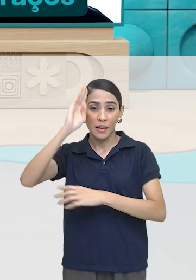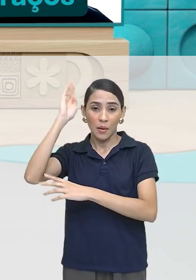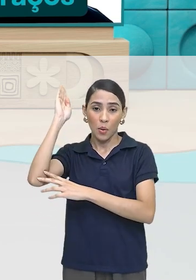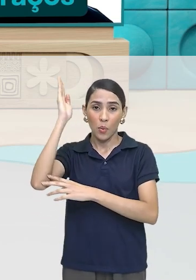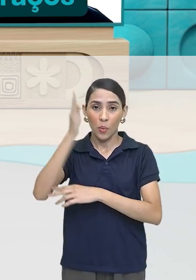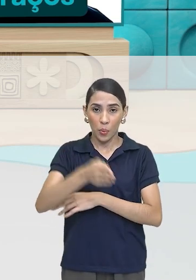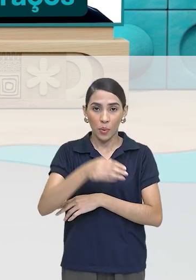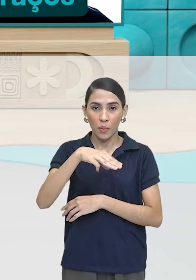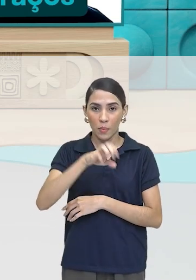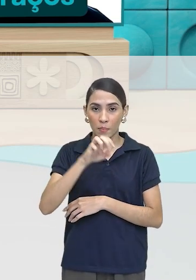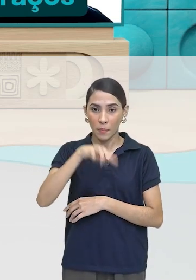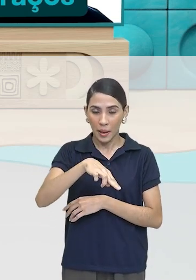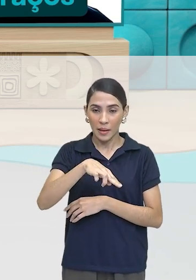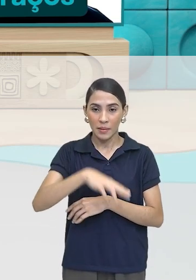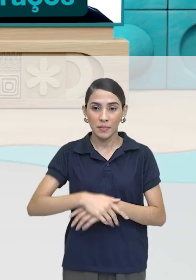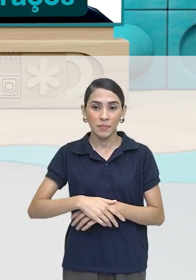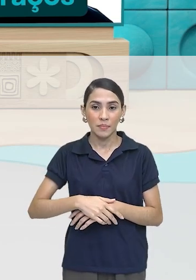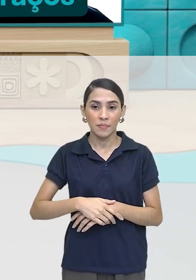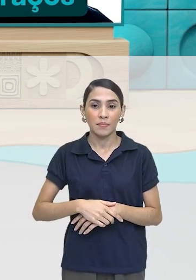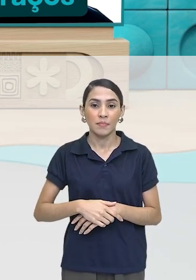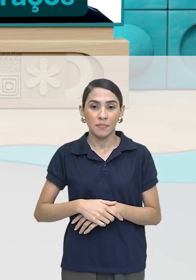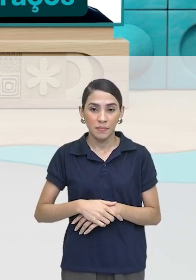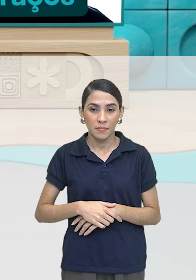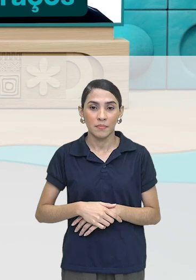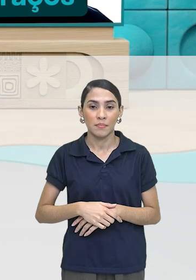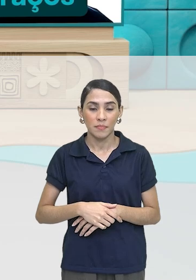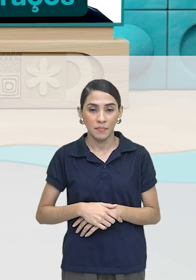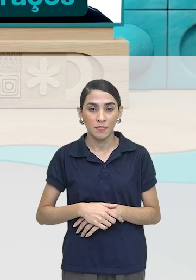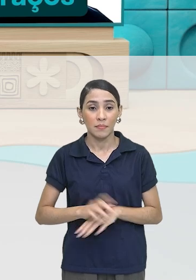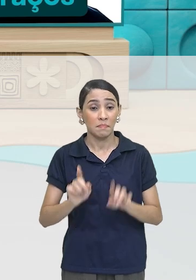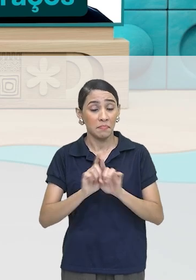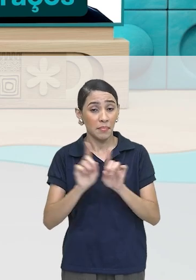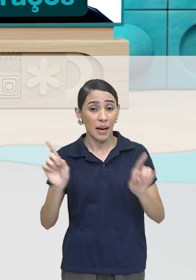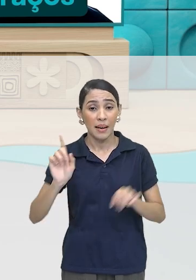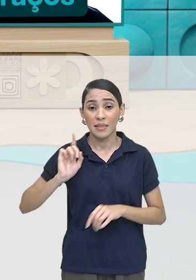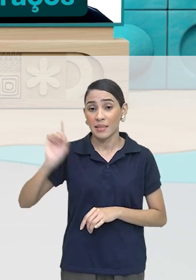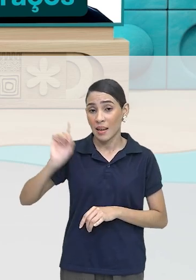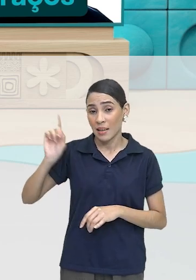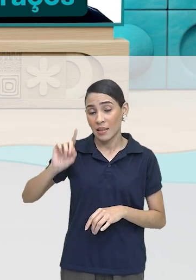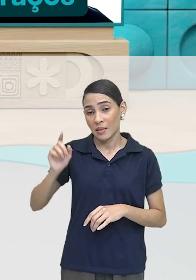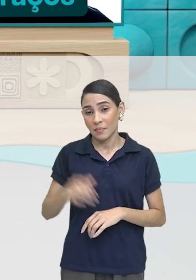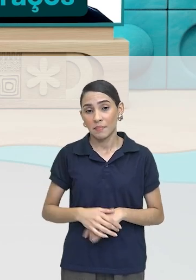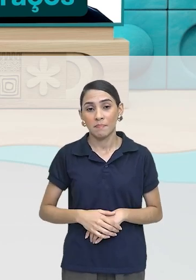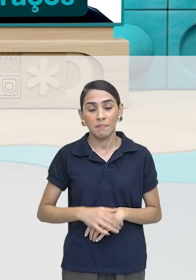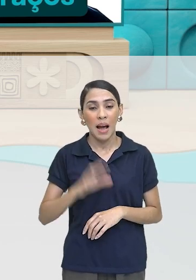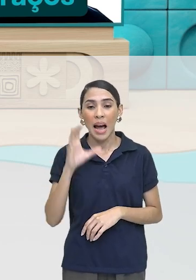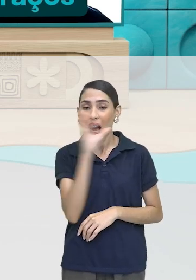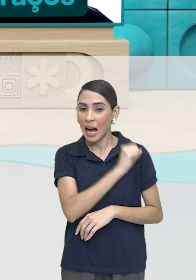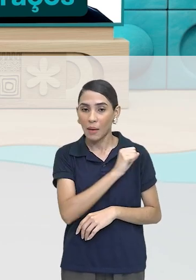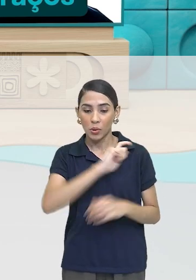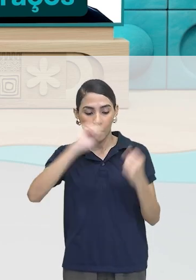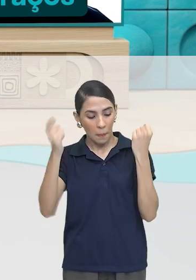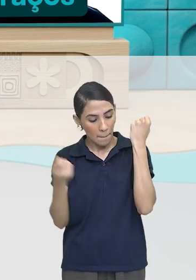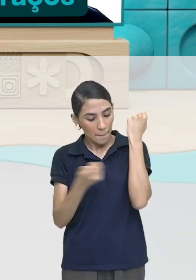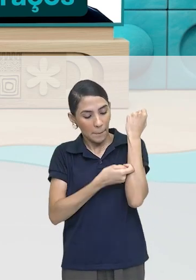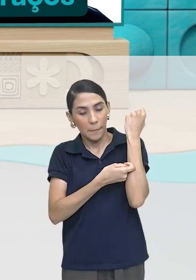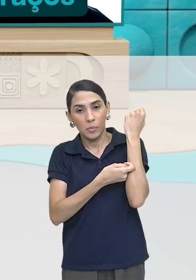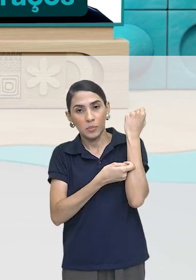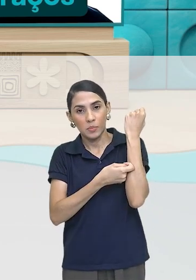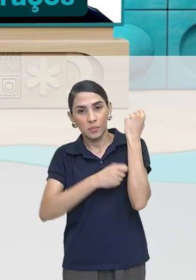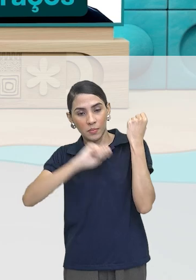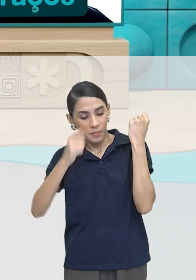fazer o men, né? Era tocar no men do seu adversário. Mas o outro foi mais rápido e fez um ponto